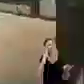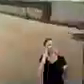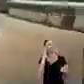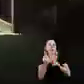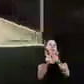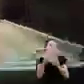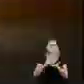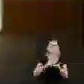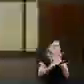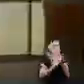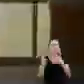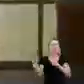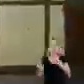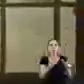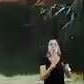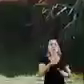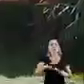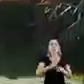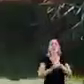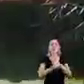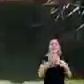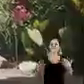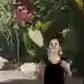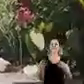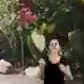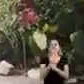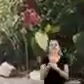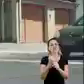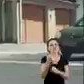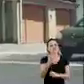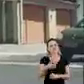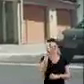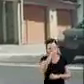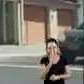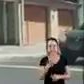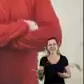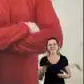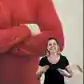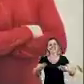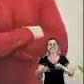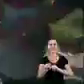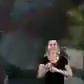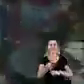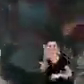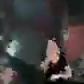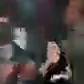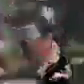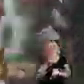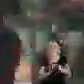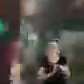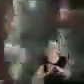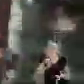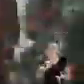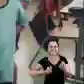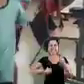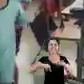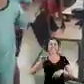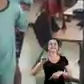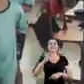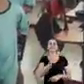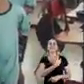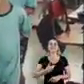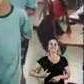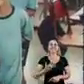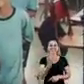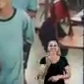bmec e saiba onde estamos Investindo na educação para reconstruir o Brasil Ministério da Educação Brasil